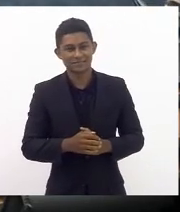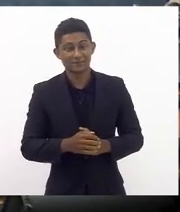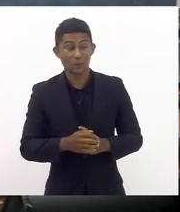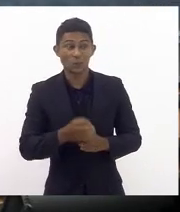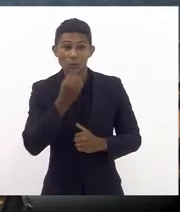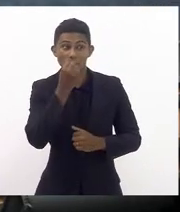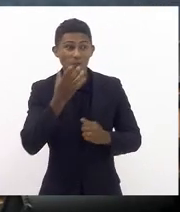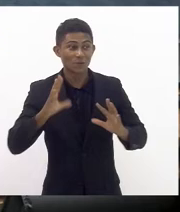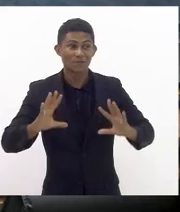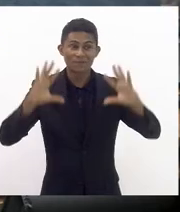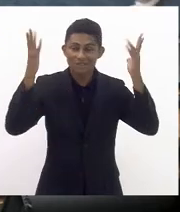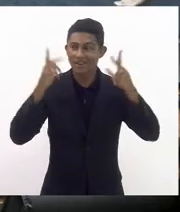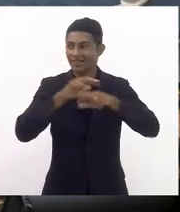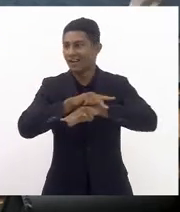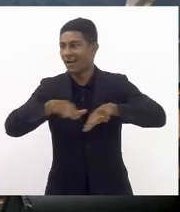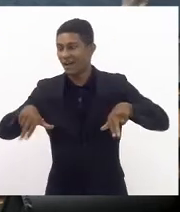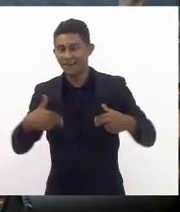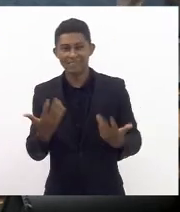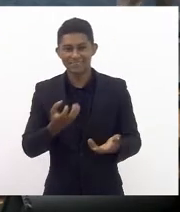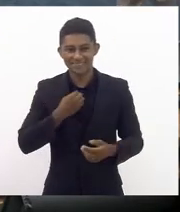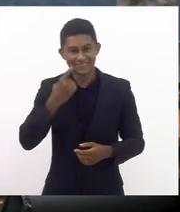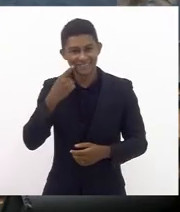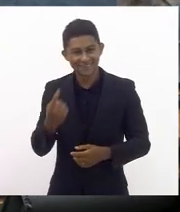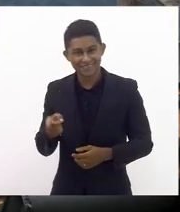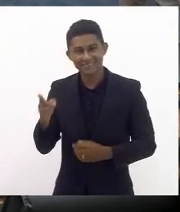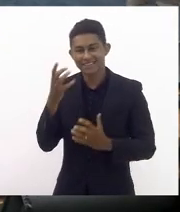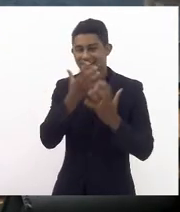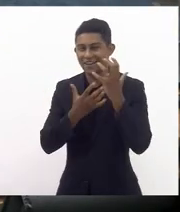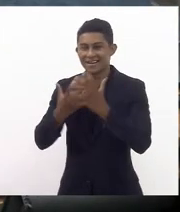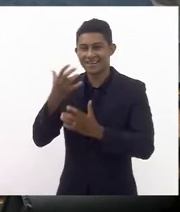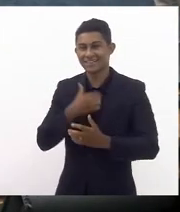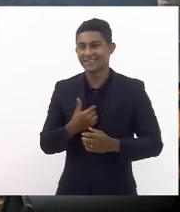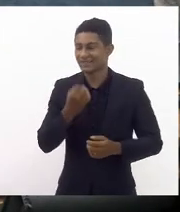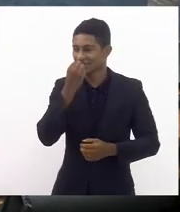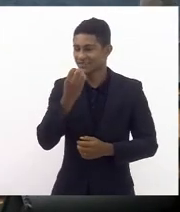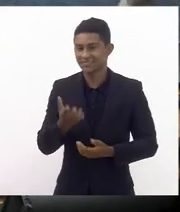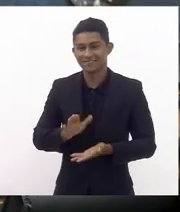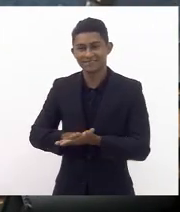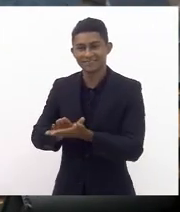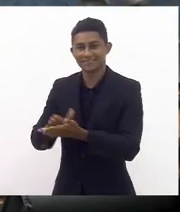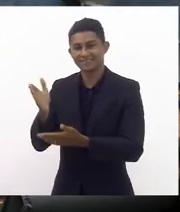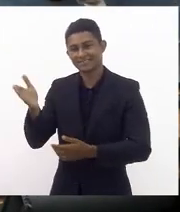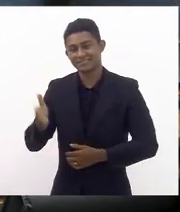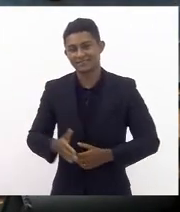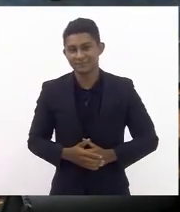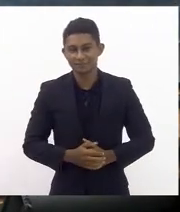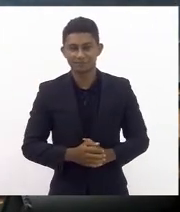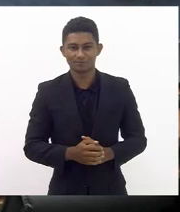arromba. Viu? Eu cantei essa. Aê!